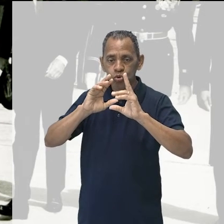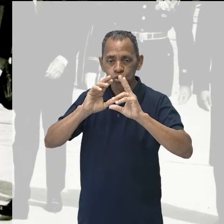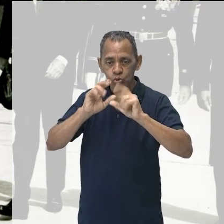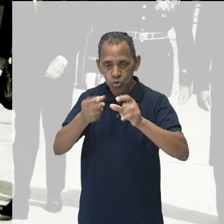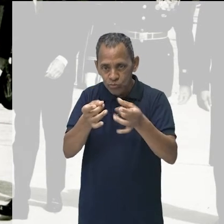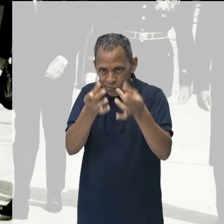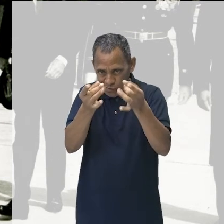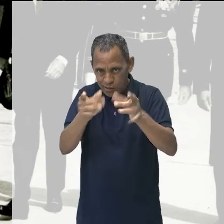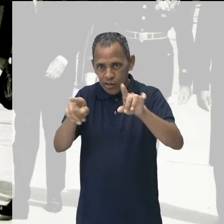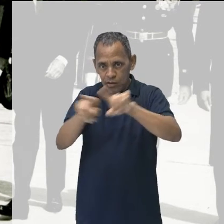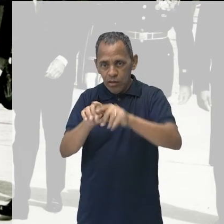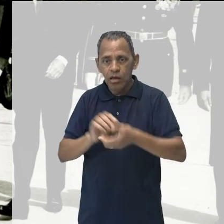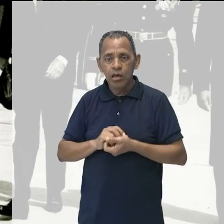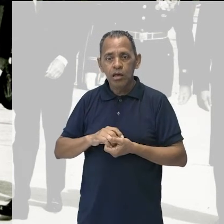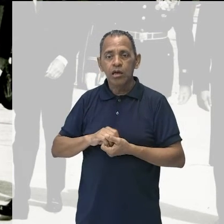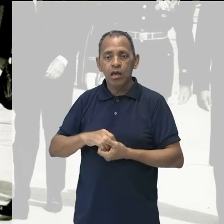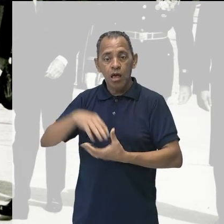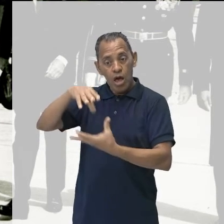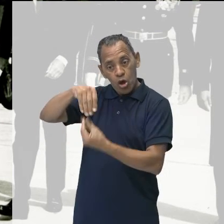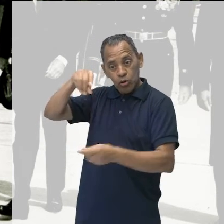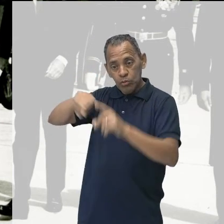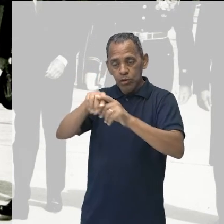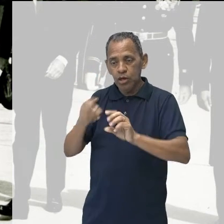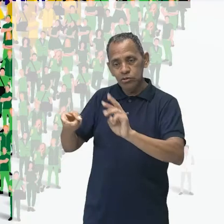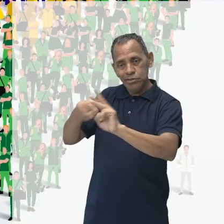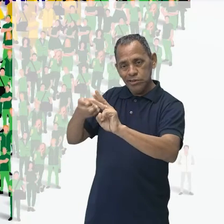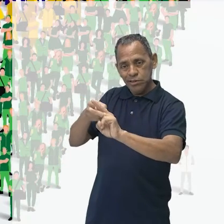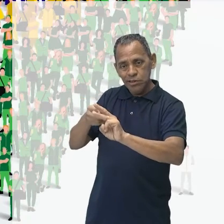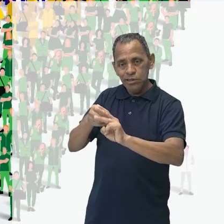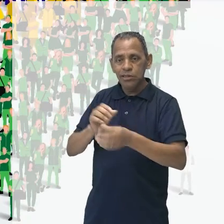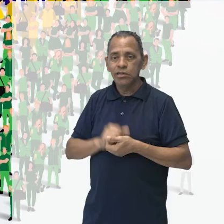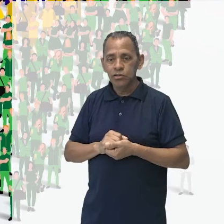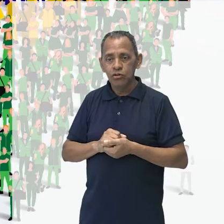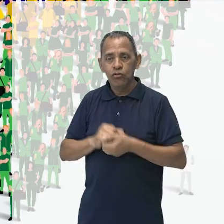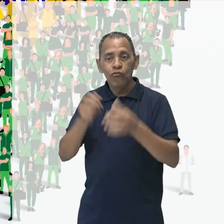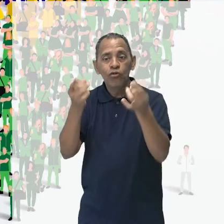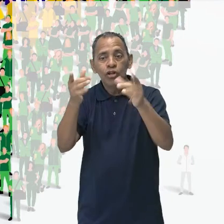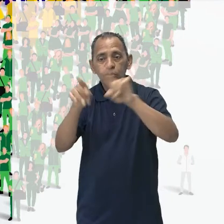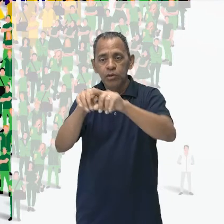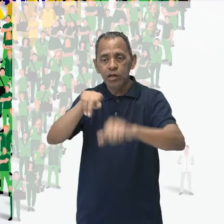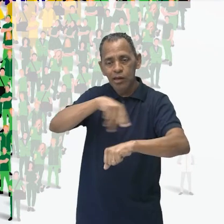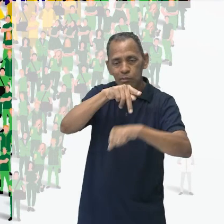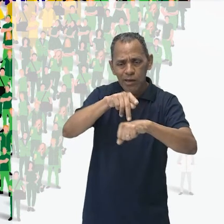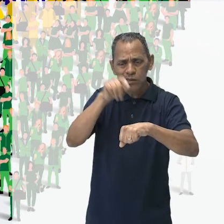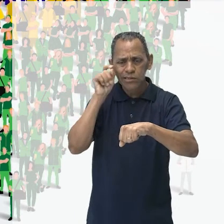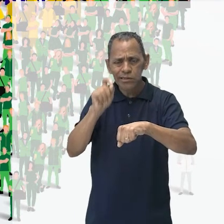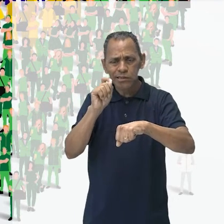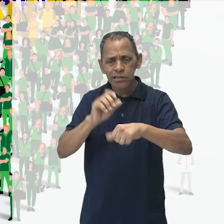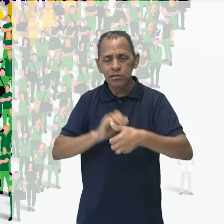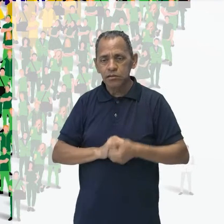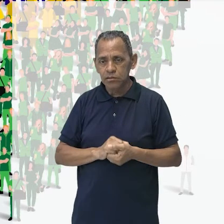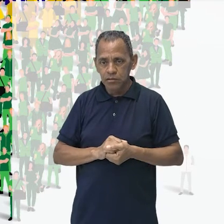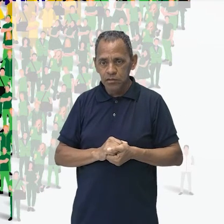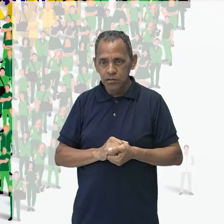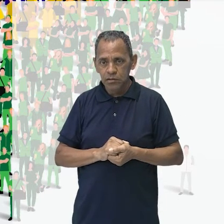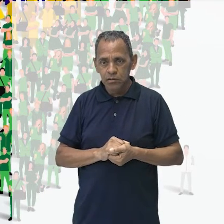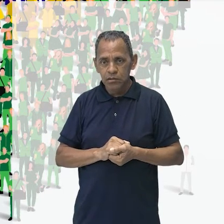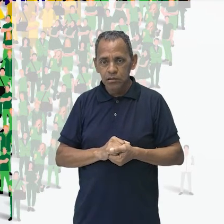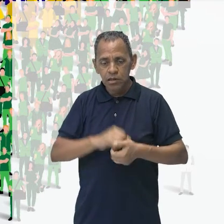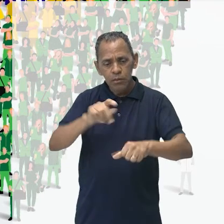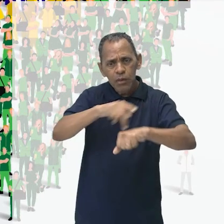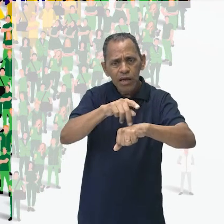dos nossos índios num leilão. Que país é esse? Que país é